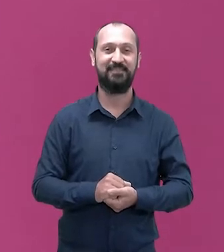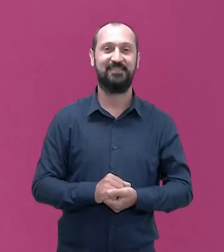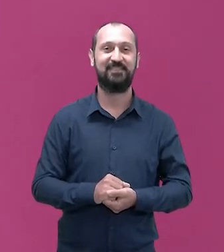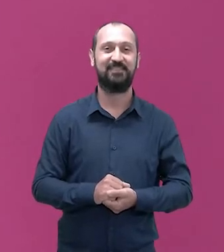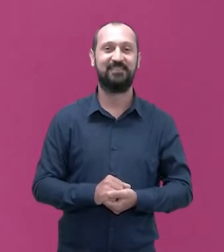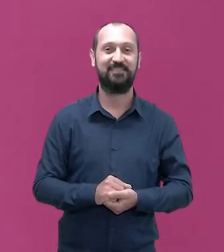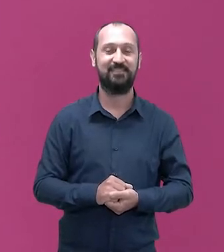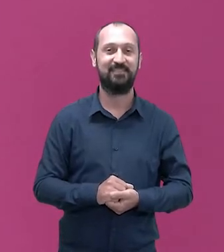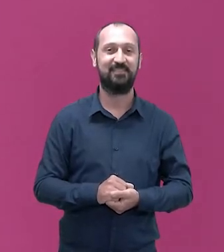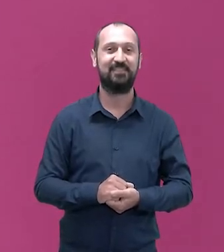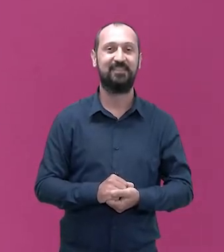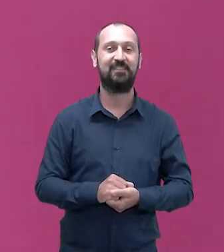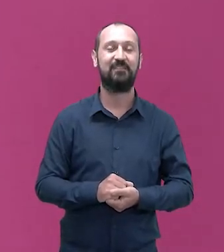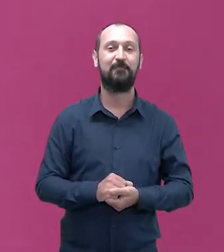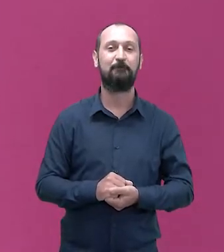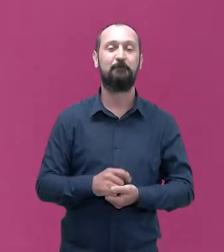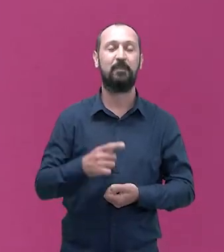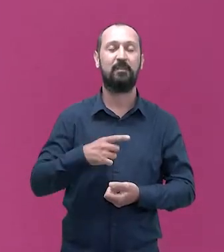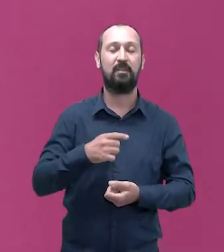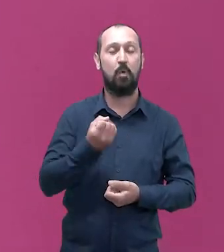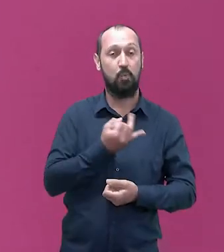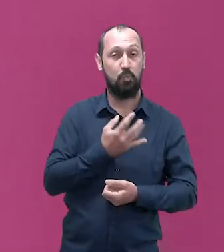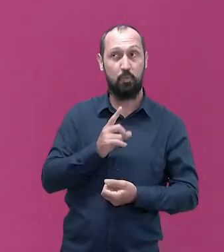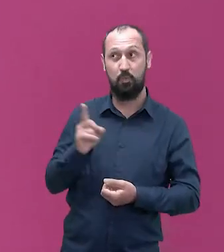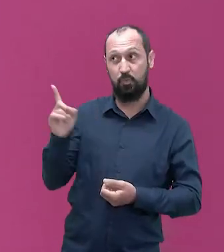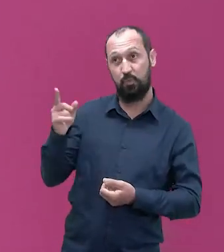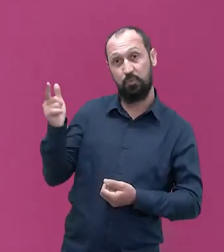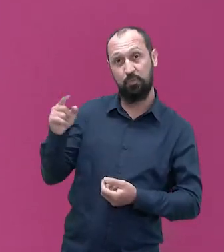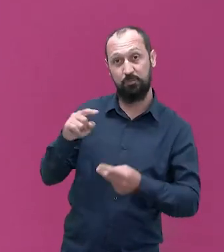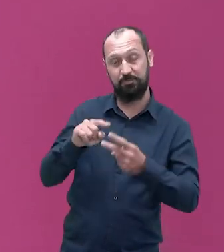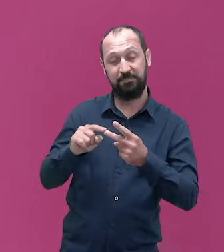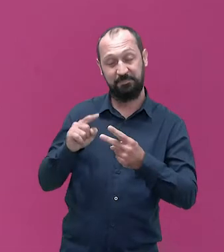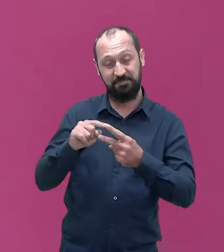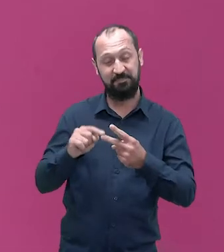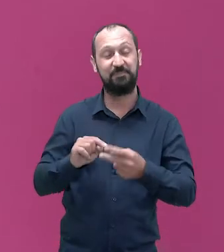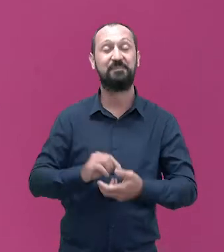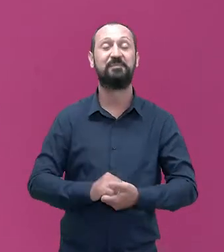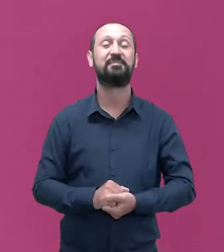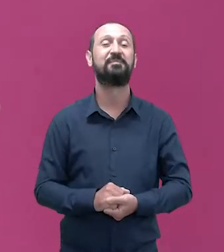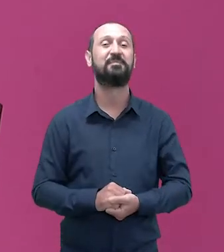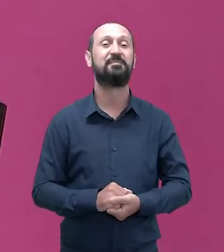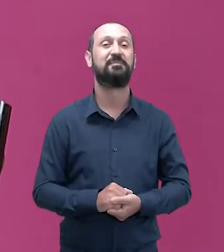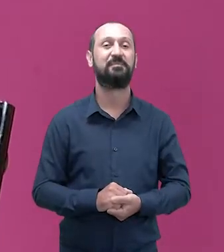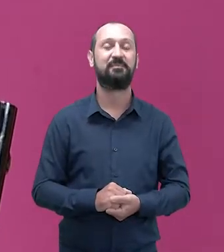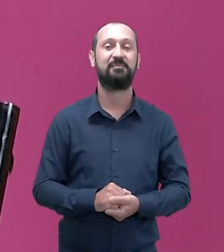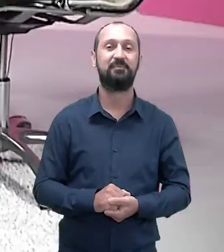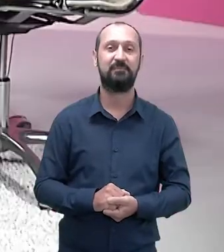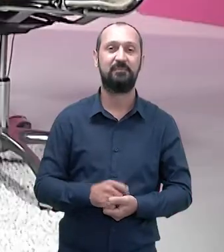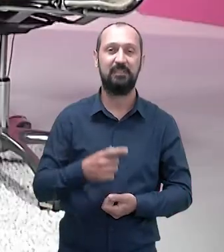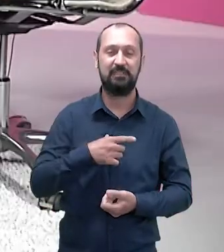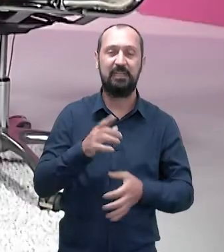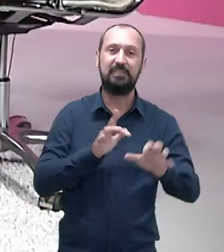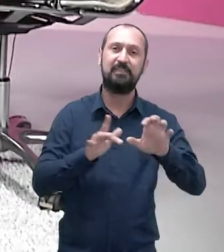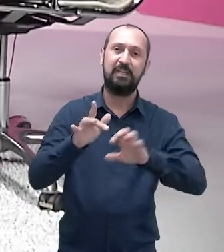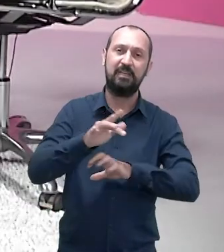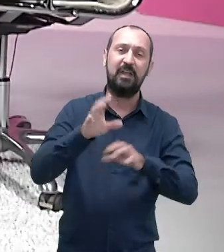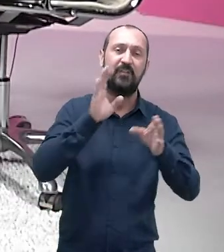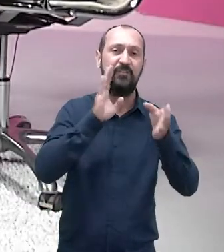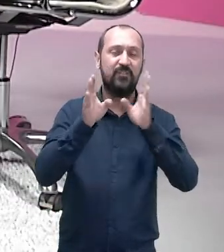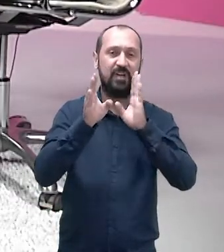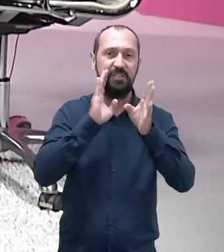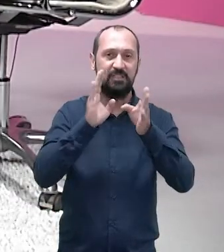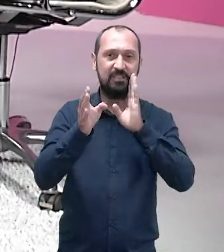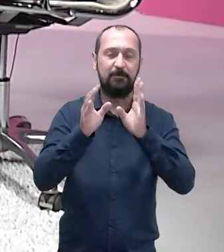99283 8675 e o 99121 8046. Vocês possuem